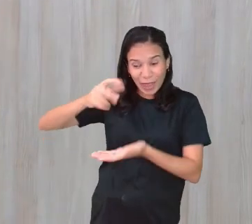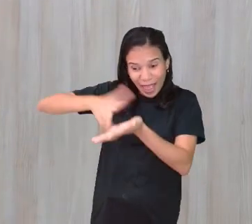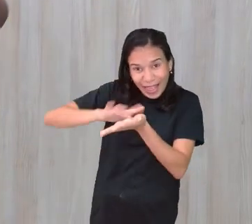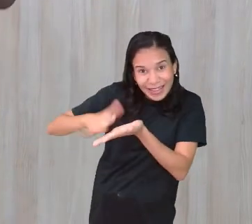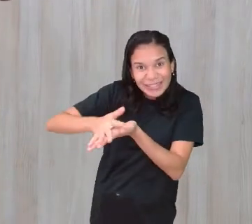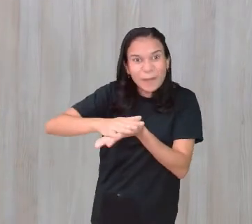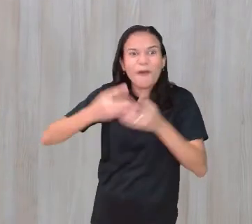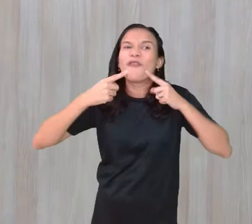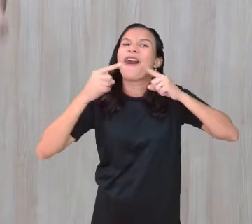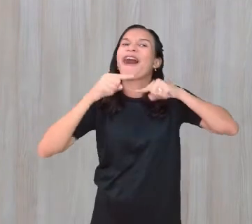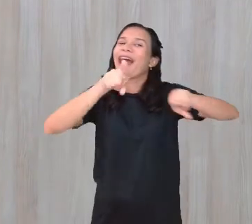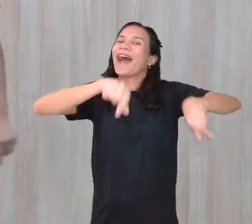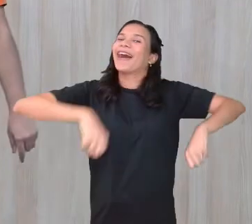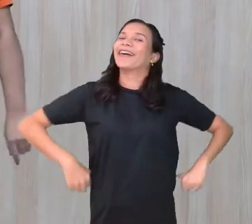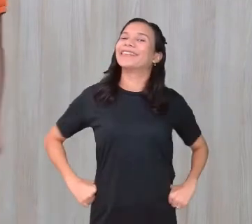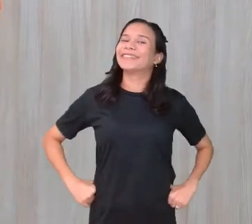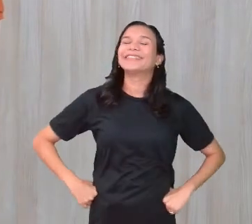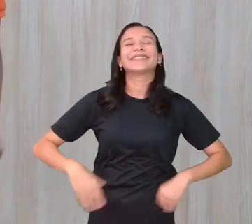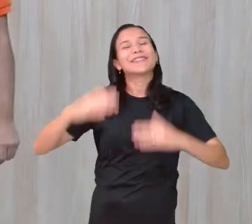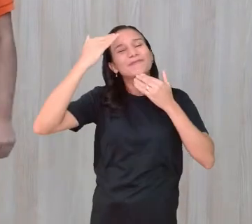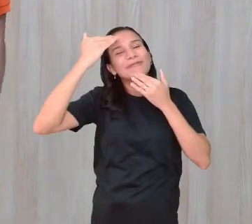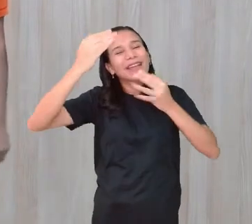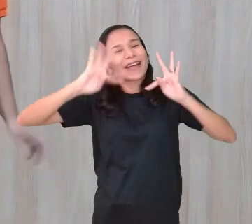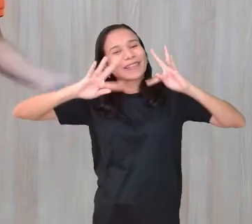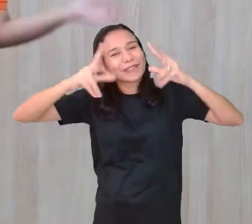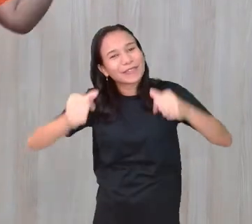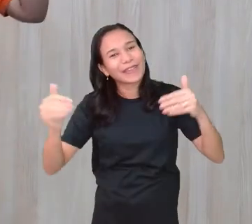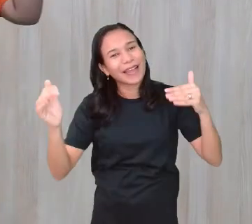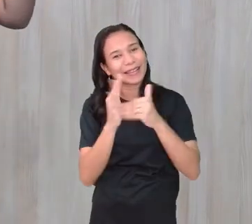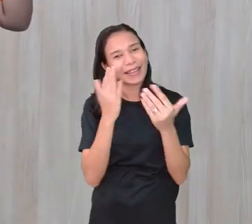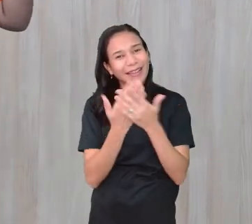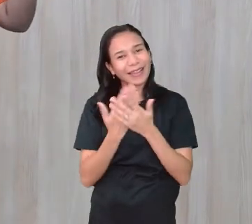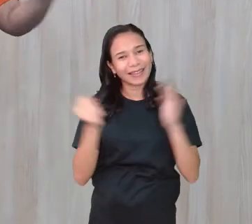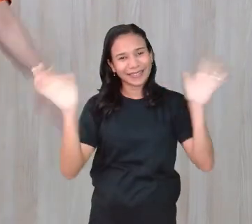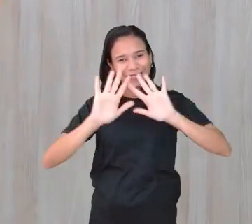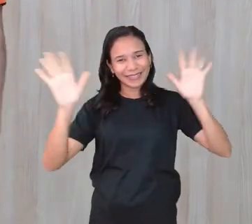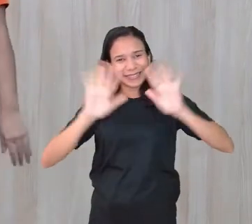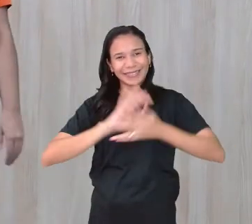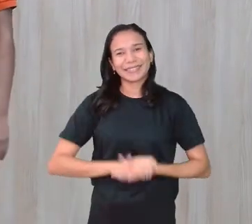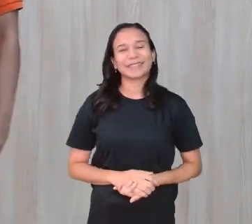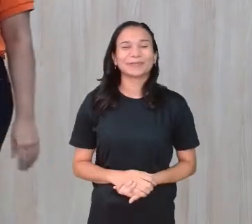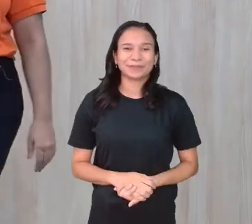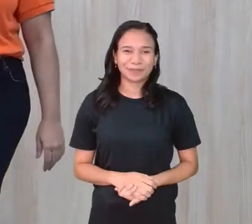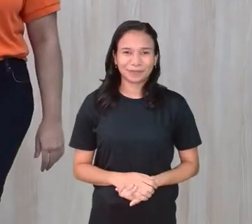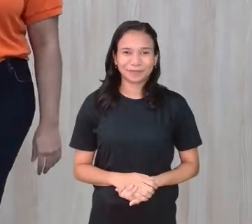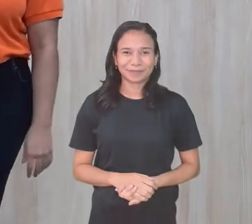vou denunciar. Muito obrigada, gente. Até a próxima aula. Tchau, tchau.